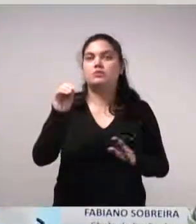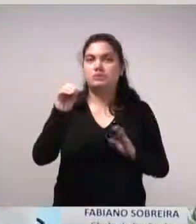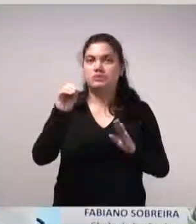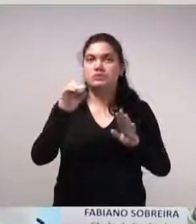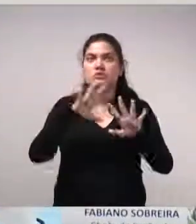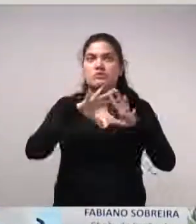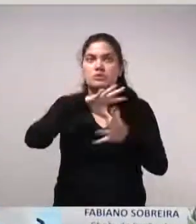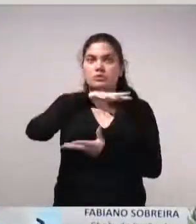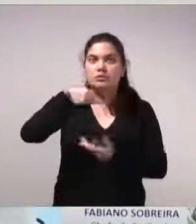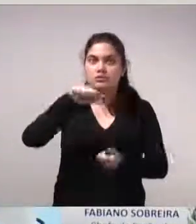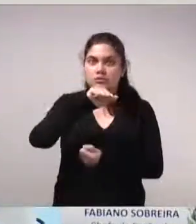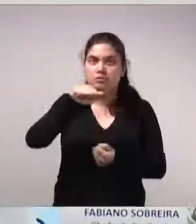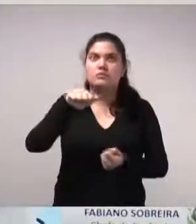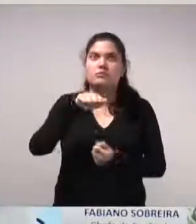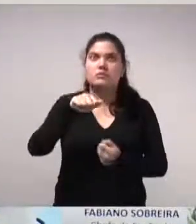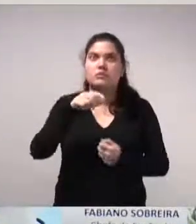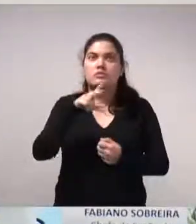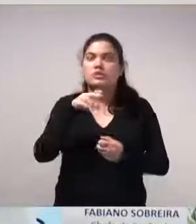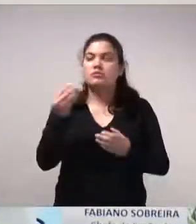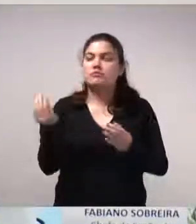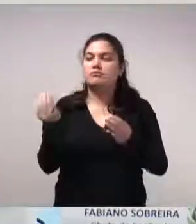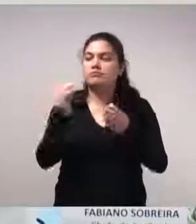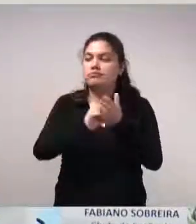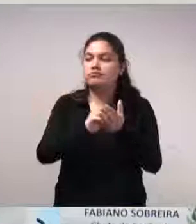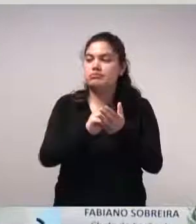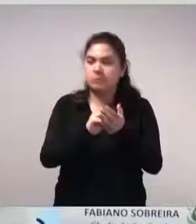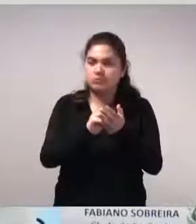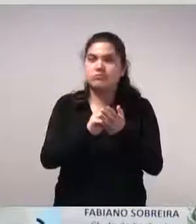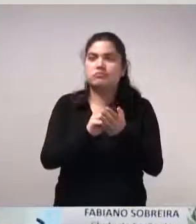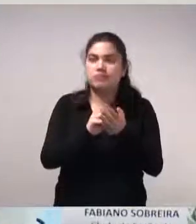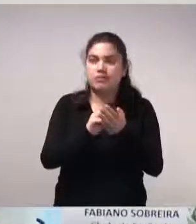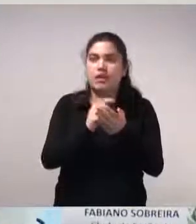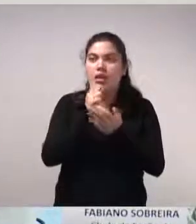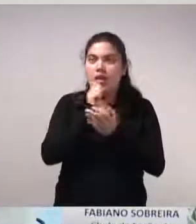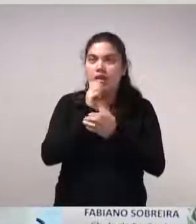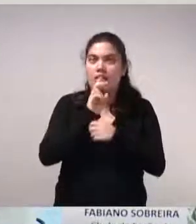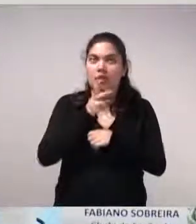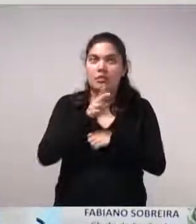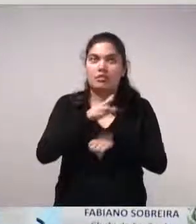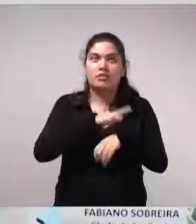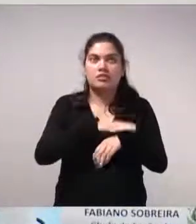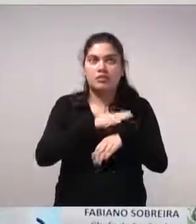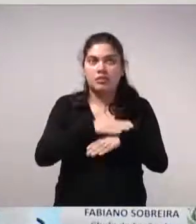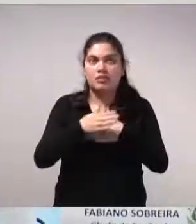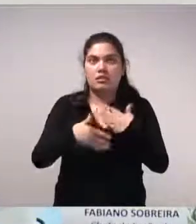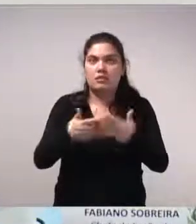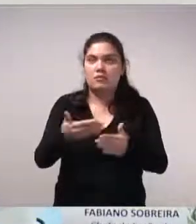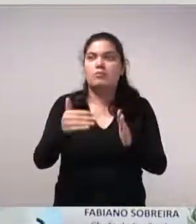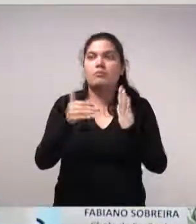Deputados, ações que foram implementadas, né, que têm sido implementadas ao longo do tempo na Câmara dos Deputados.